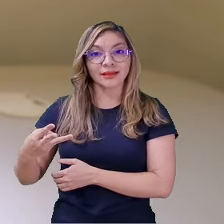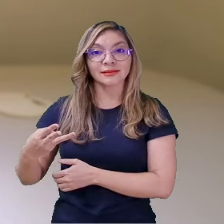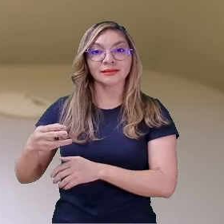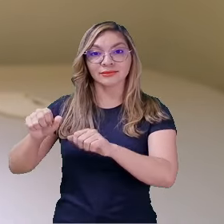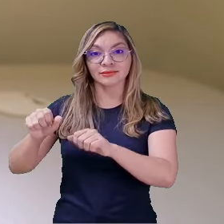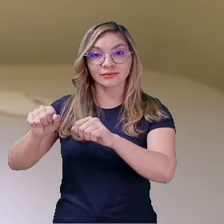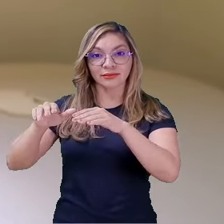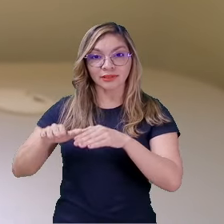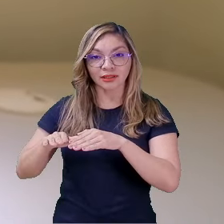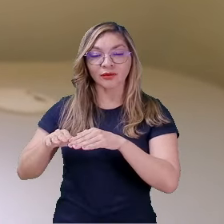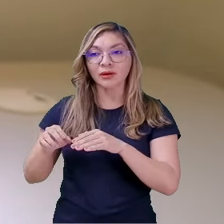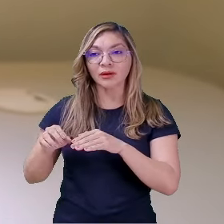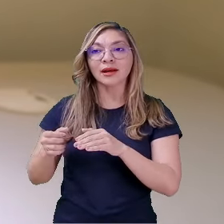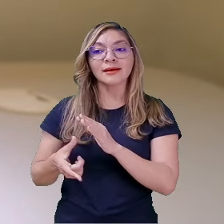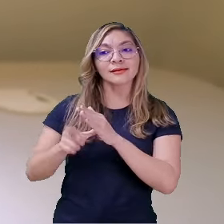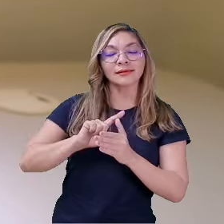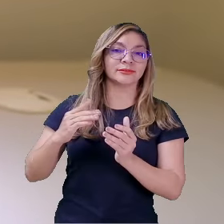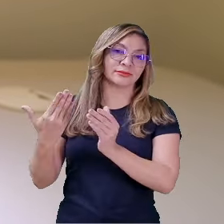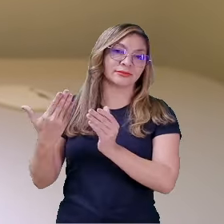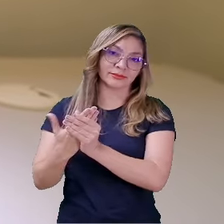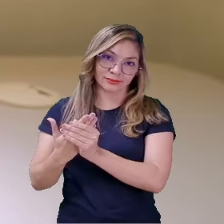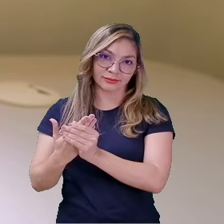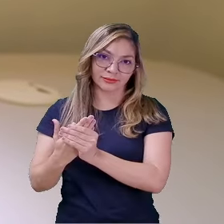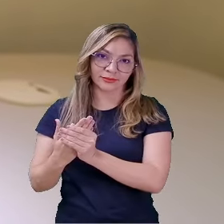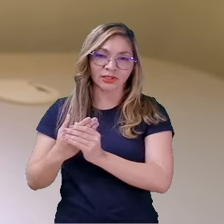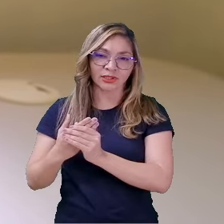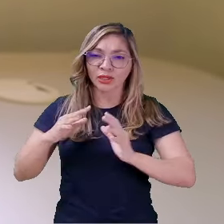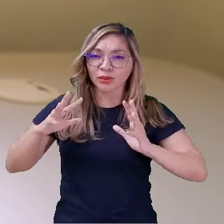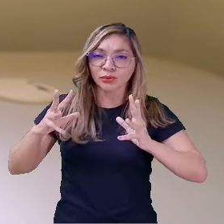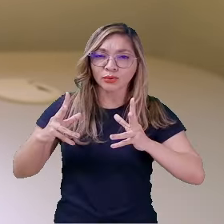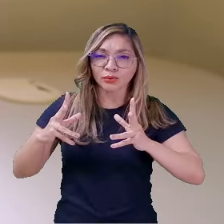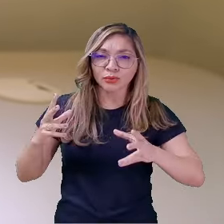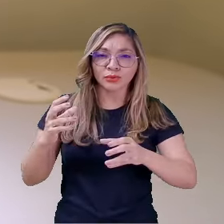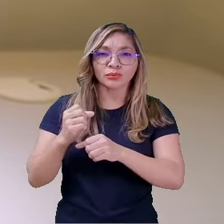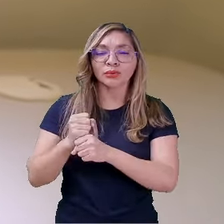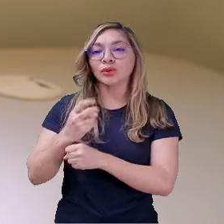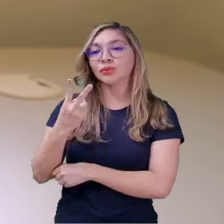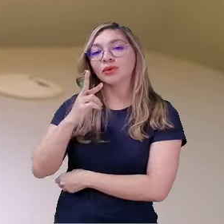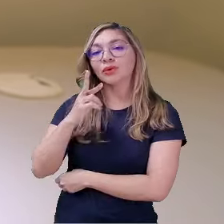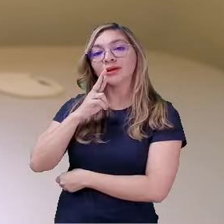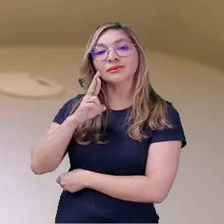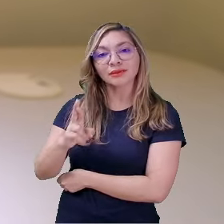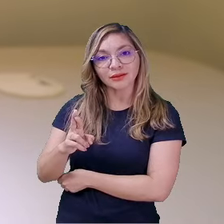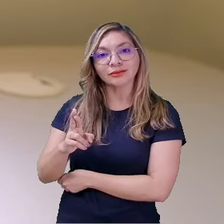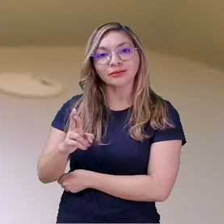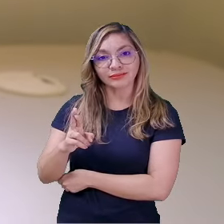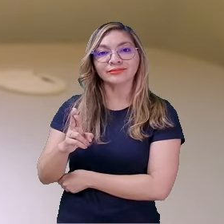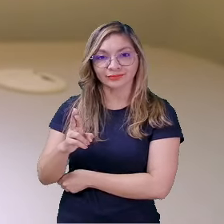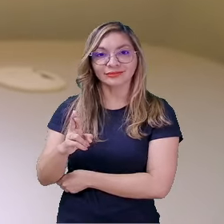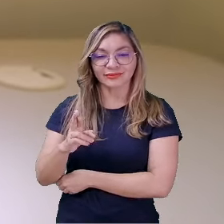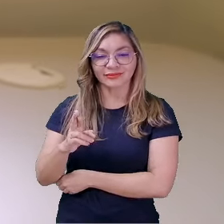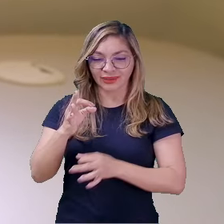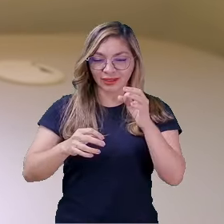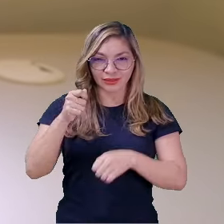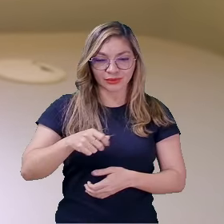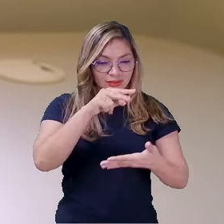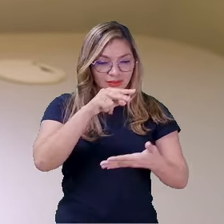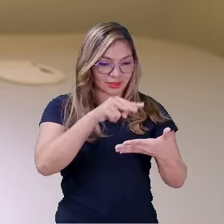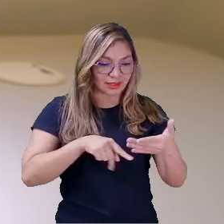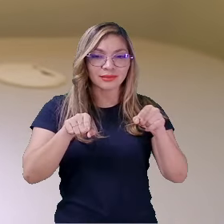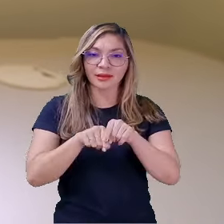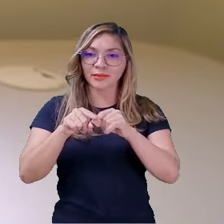pré-processual. Dessas, todas essas demandas, nós tivemos 2 resultados, que foi lido pela juíza e pelas autoridades